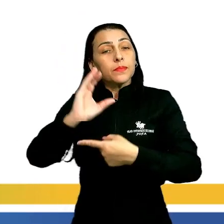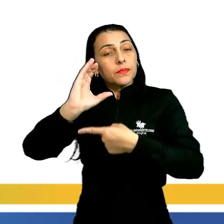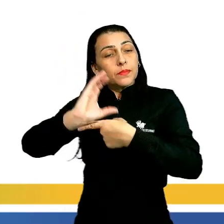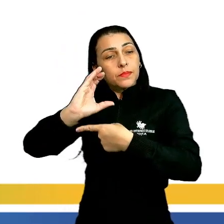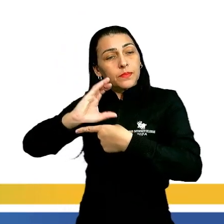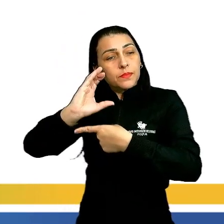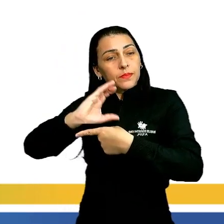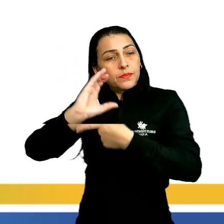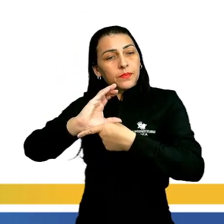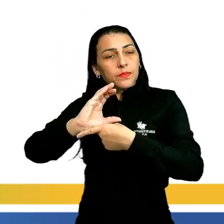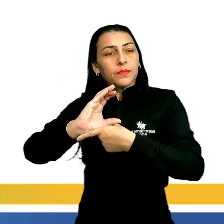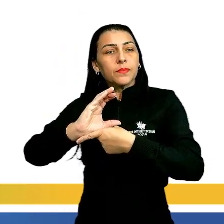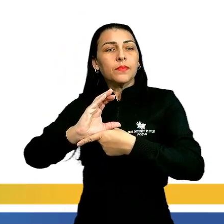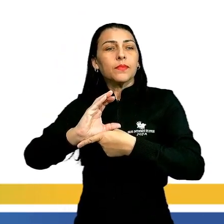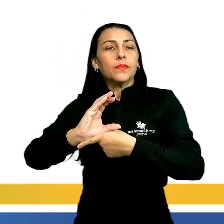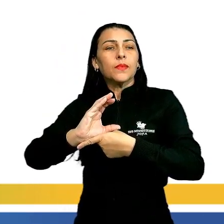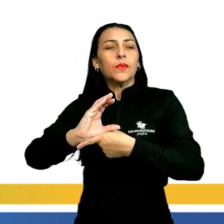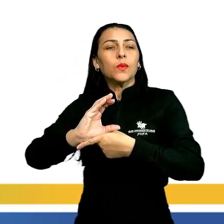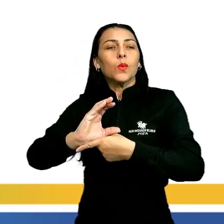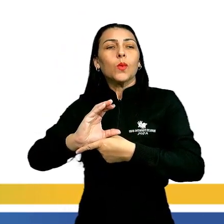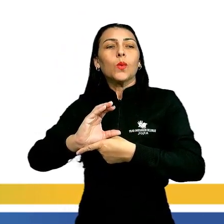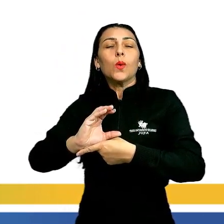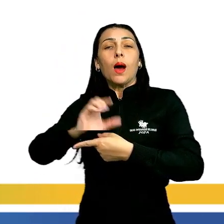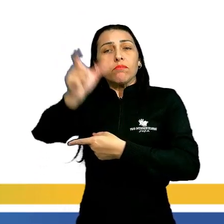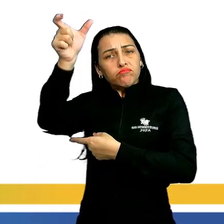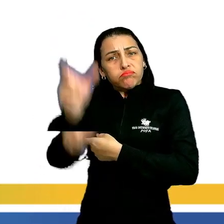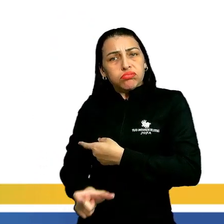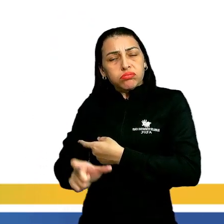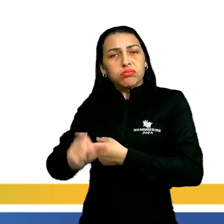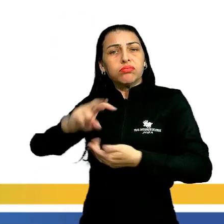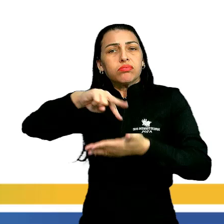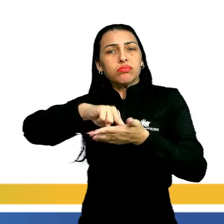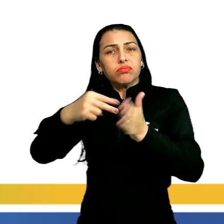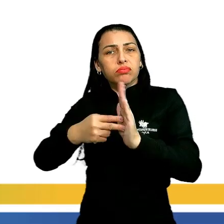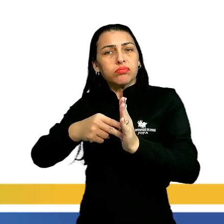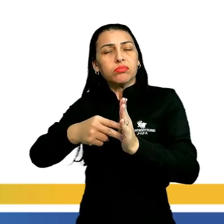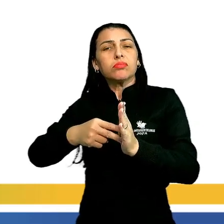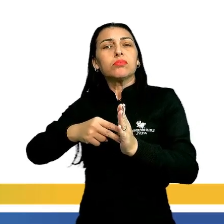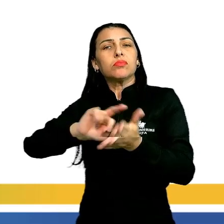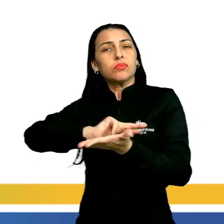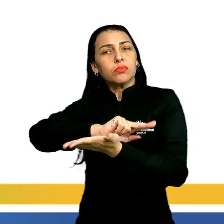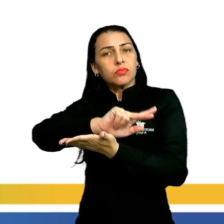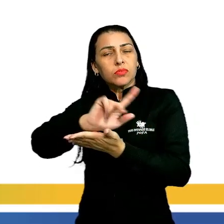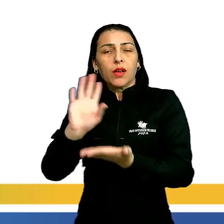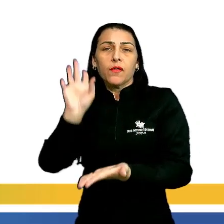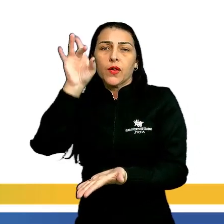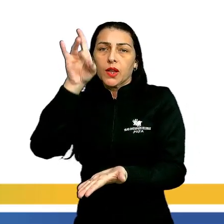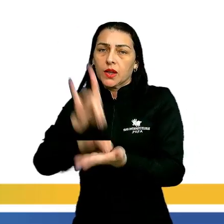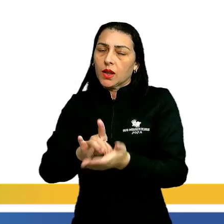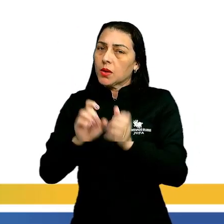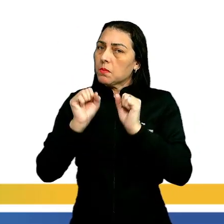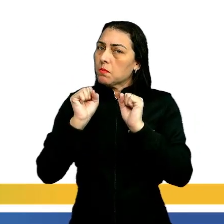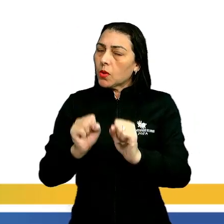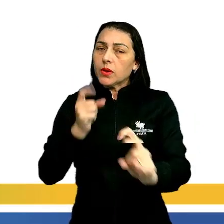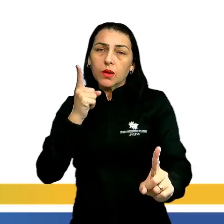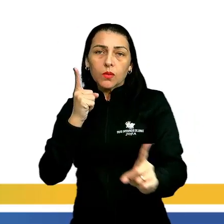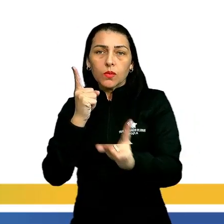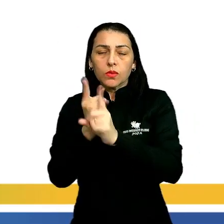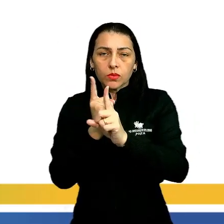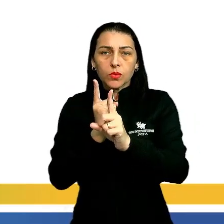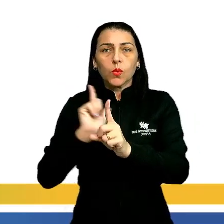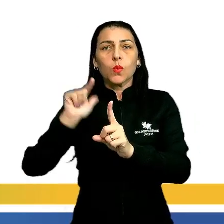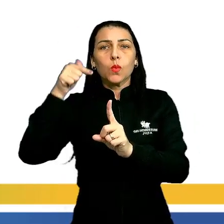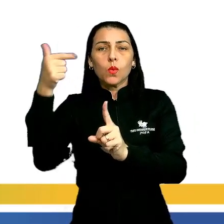Letra C. O ser se diz em vários sentidos, ou seja, a verdade pode ser encontrada